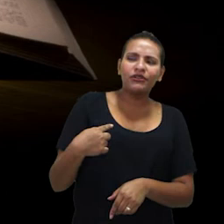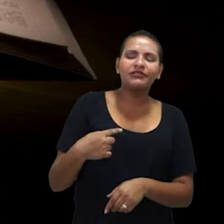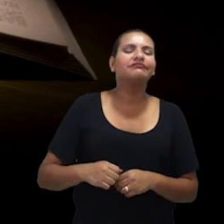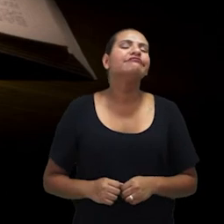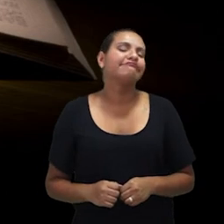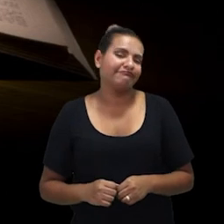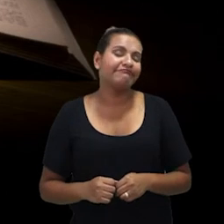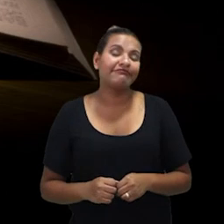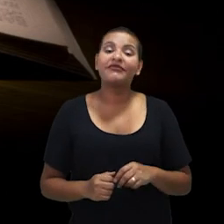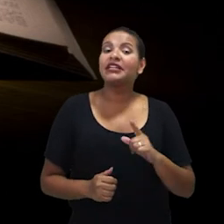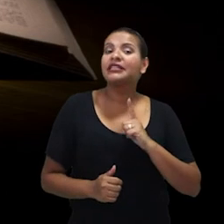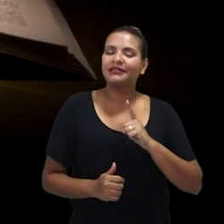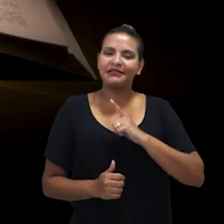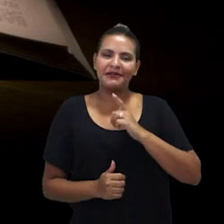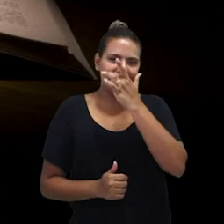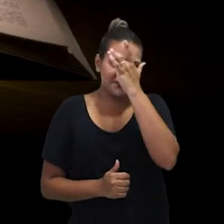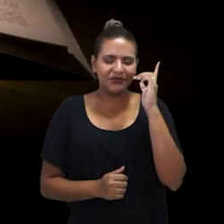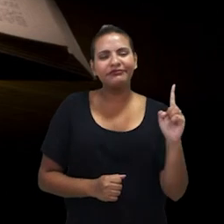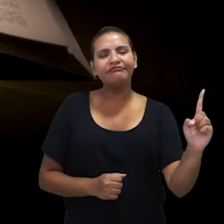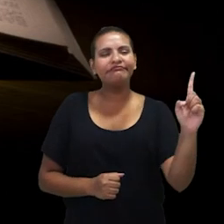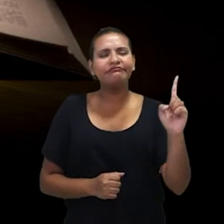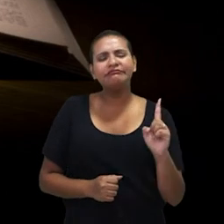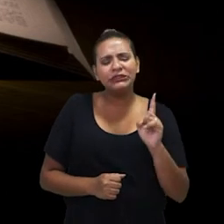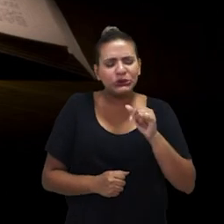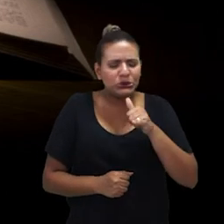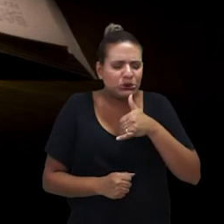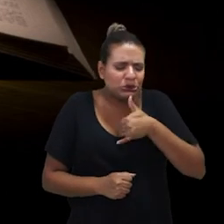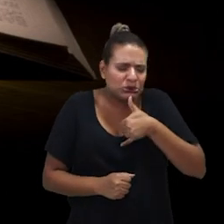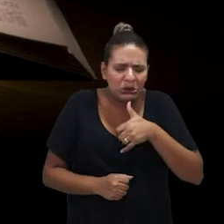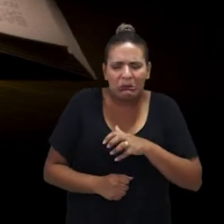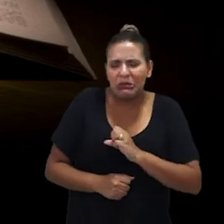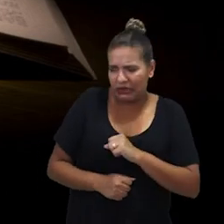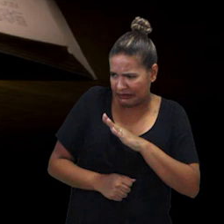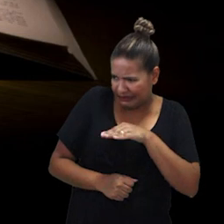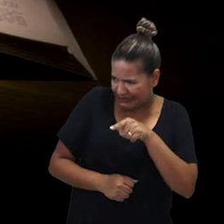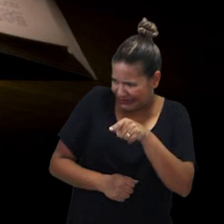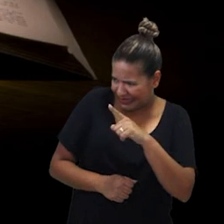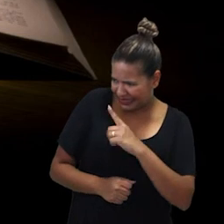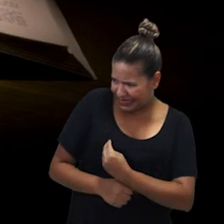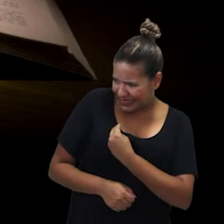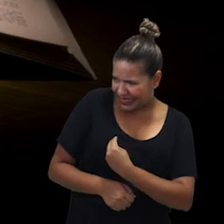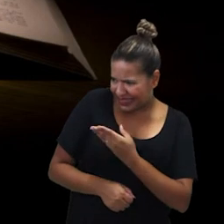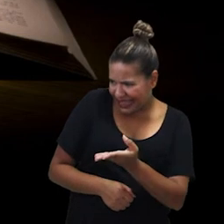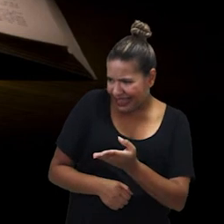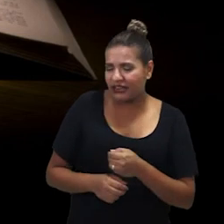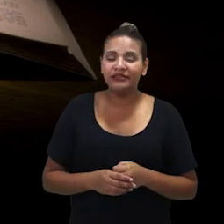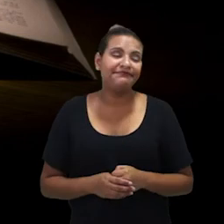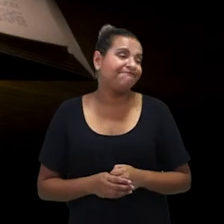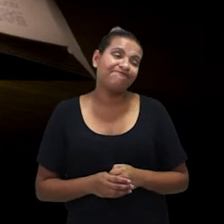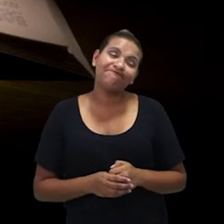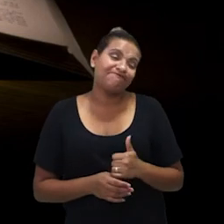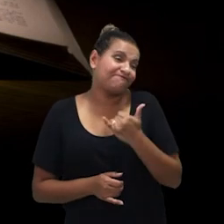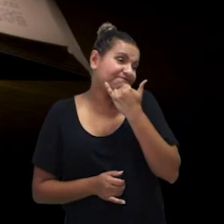Quando a bem amada vier com seus olhos tristes e perguntar Ele está? Alguém dará o nosso recado